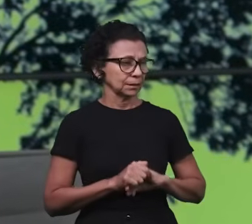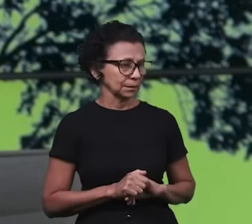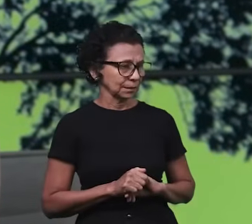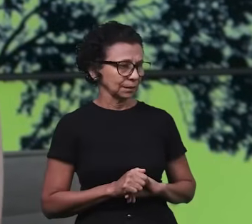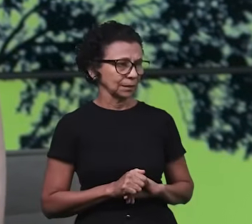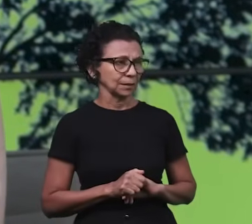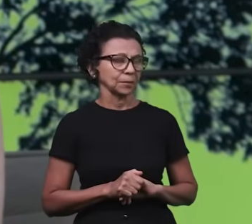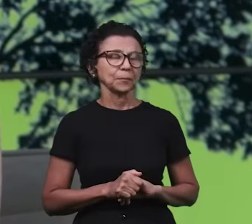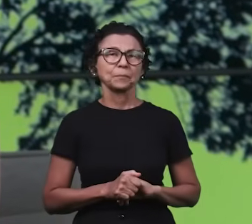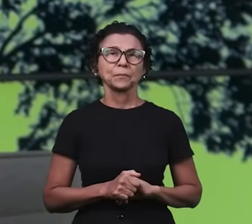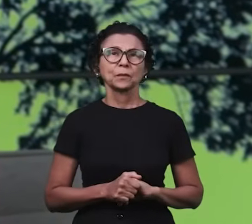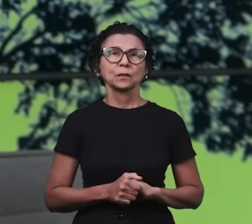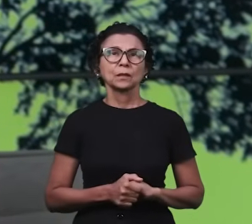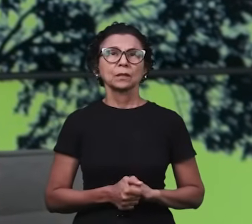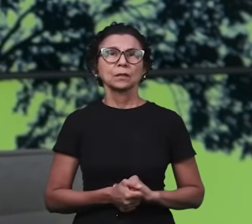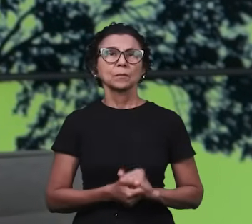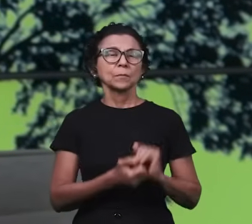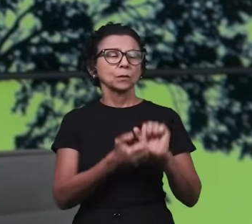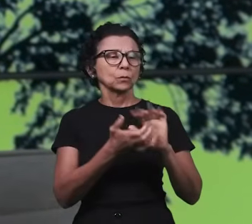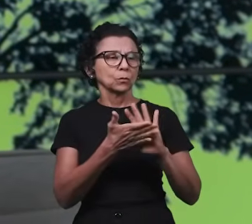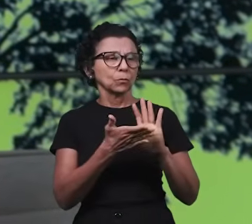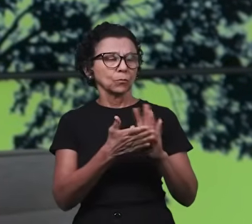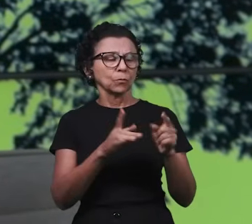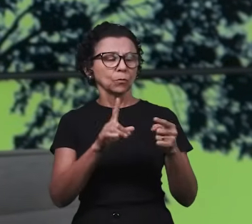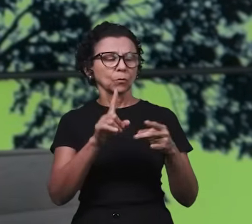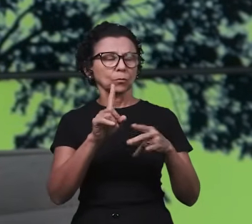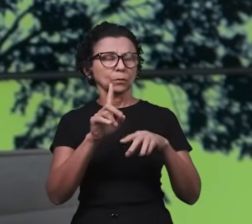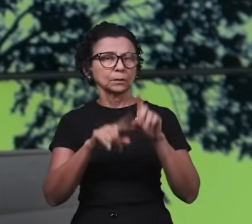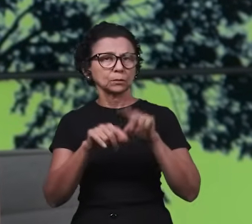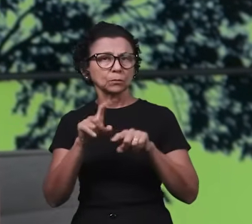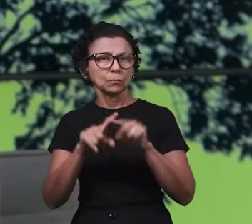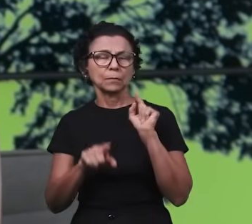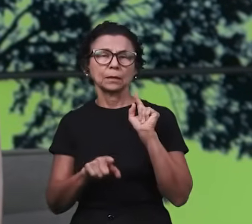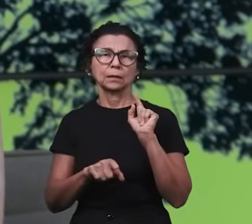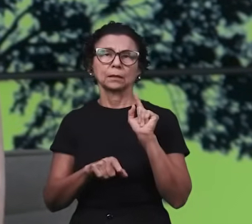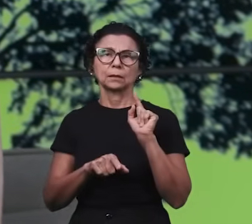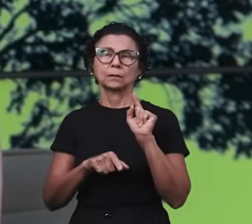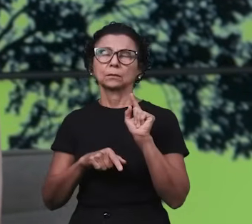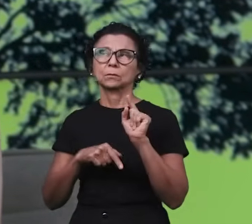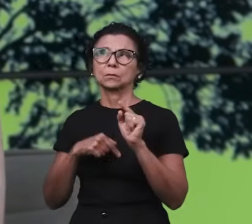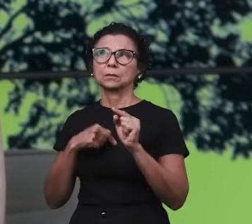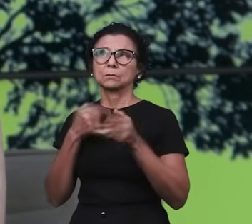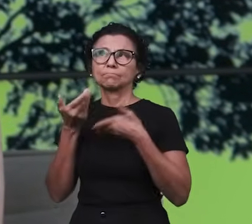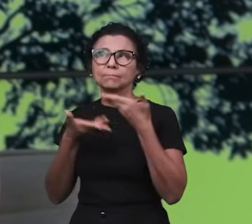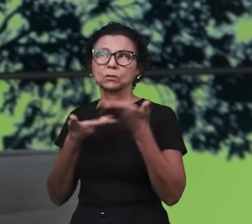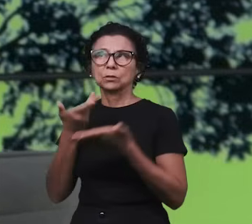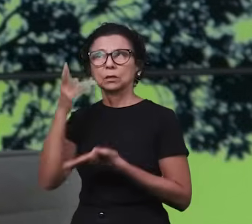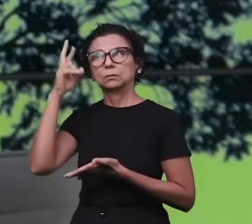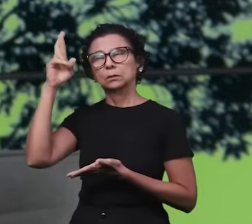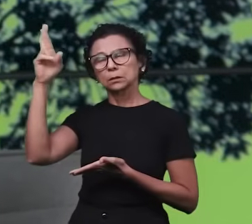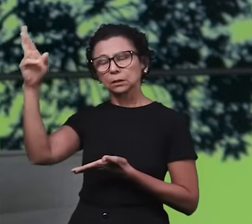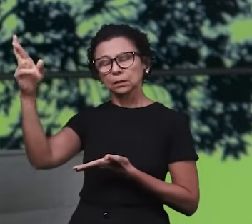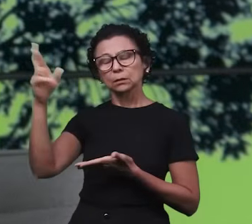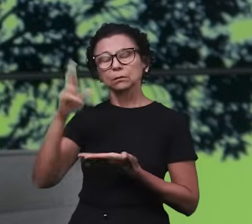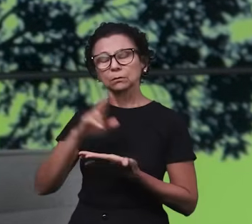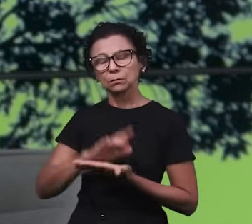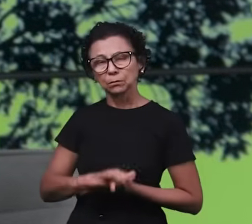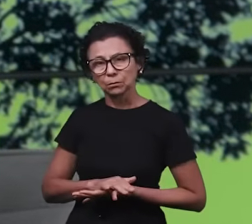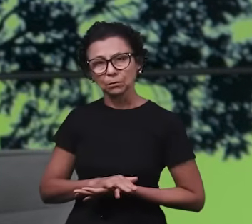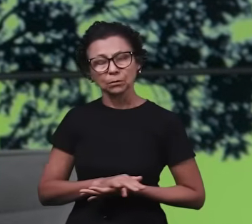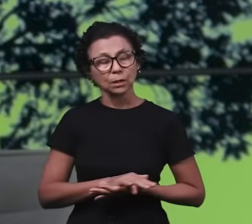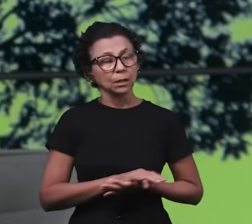o louvor, o instrumento, a dedicação ao Senhor, as experiências de você dedicar-se